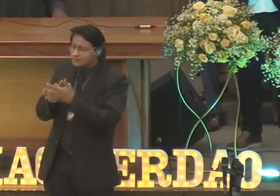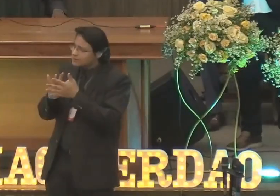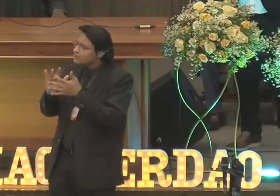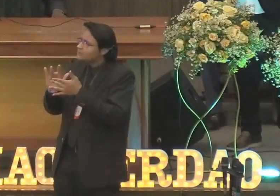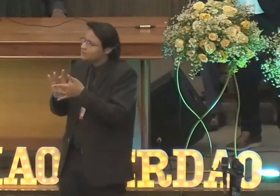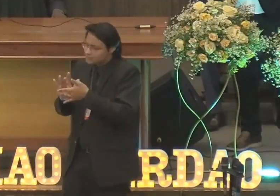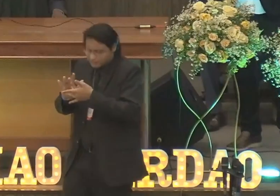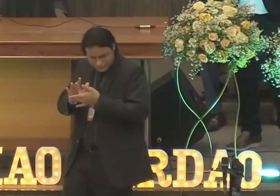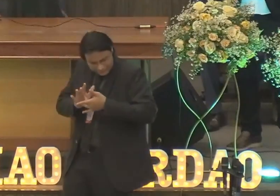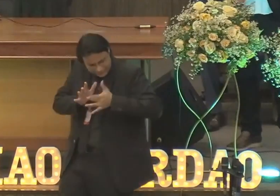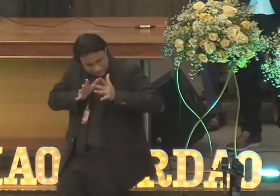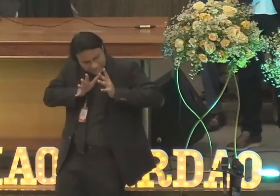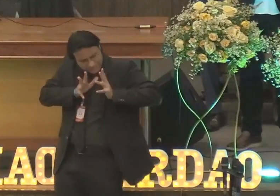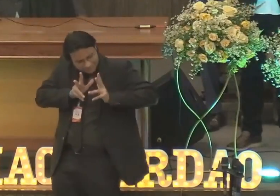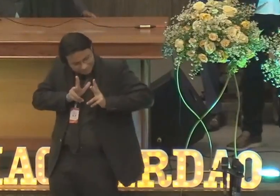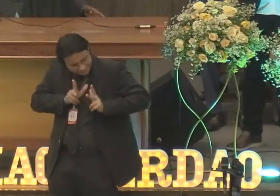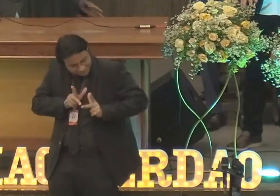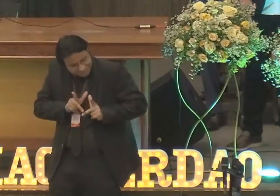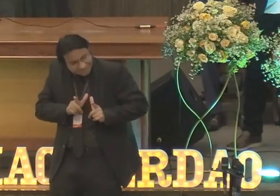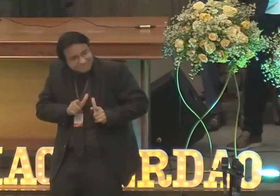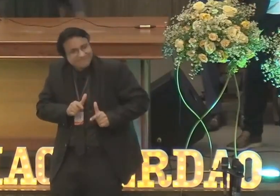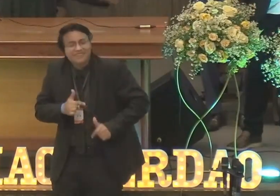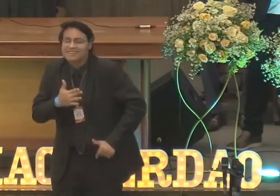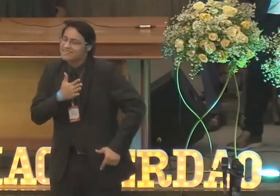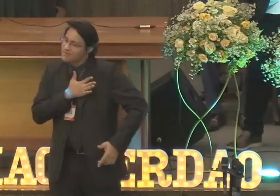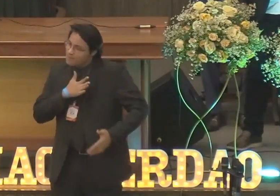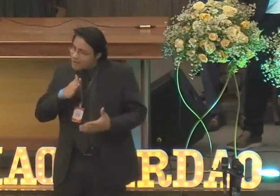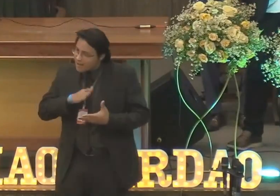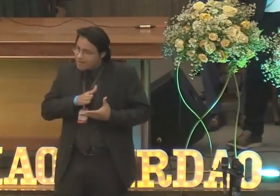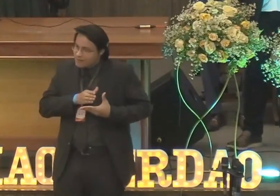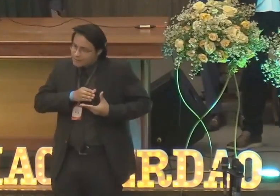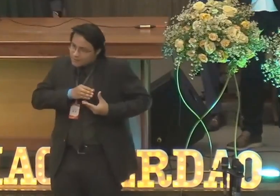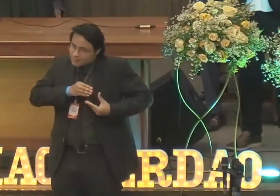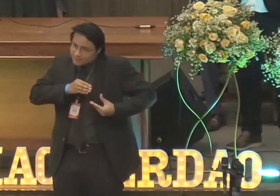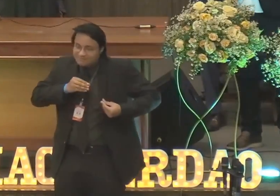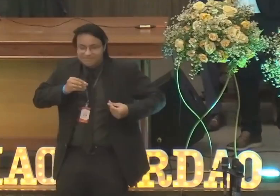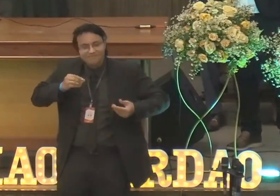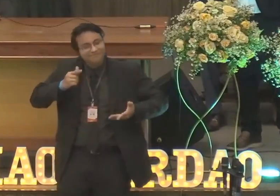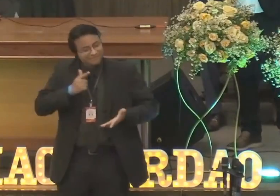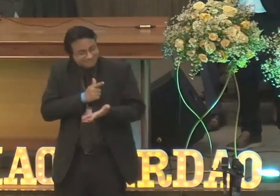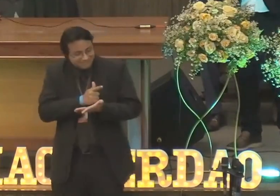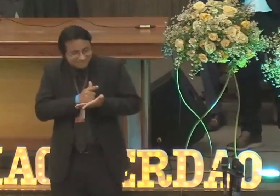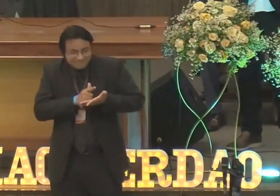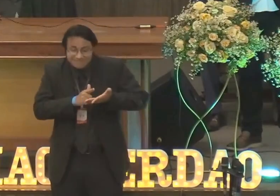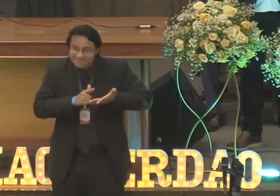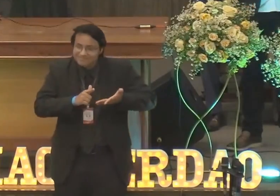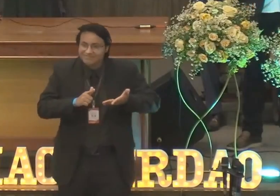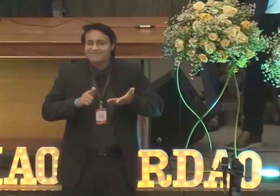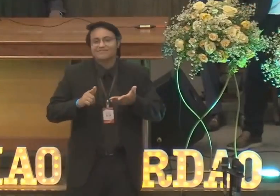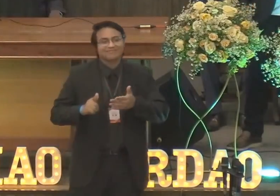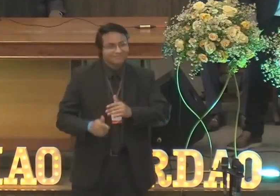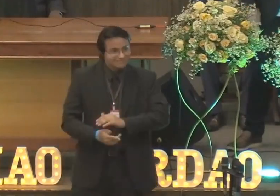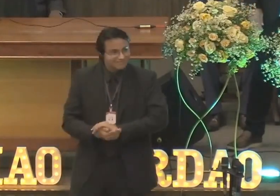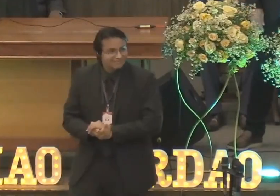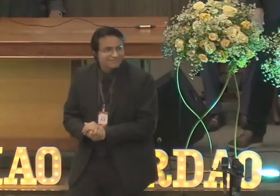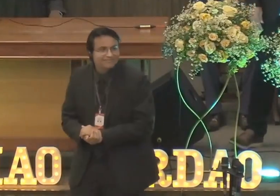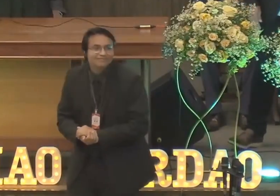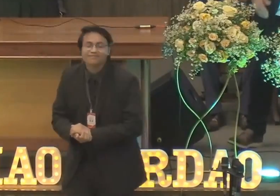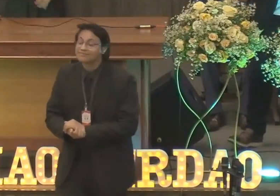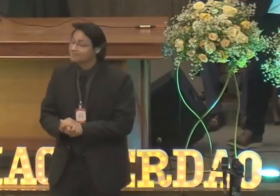Limpa, Jesus, deixe a minha alma pura.